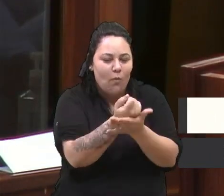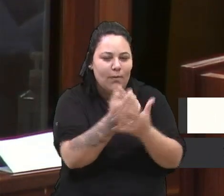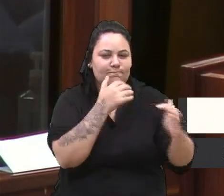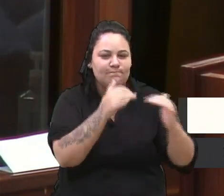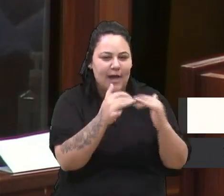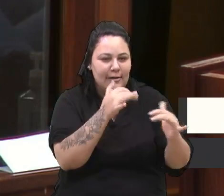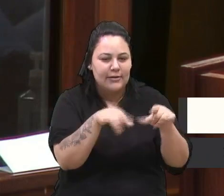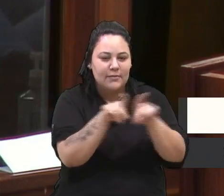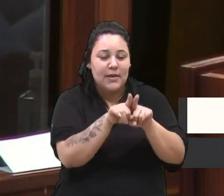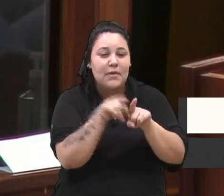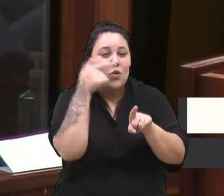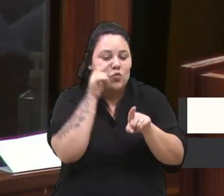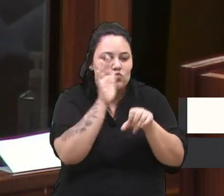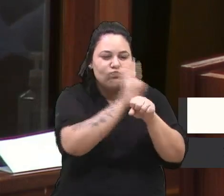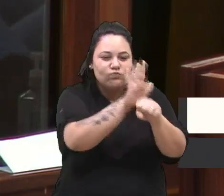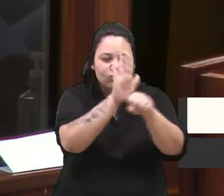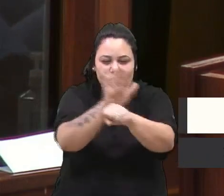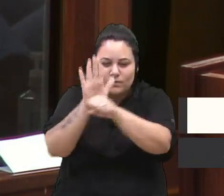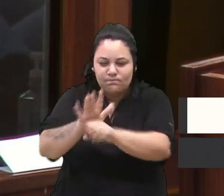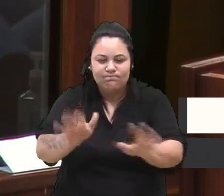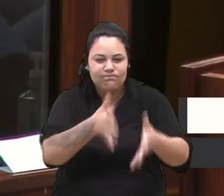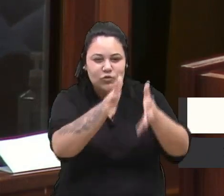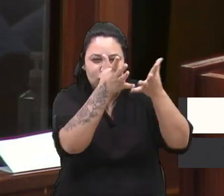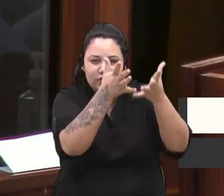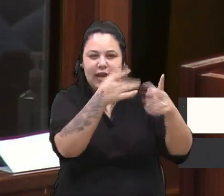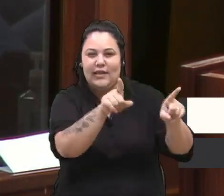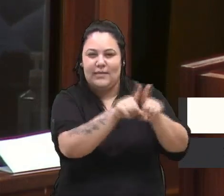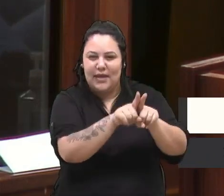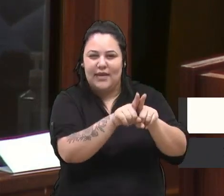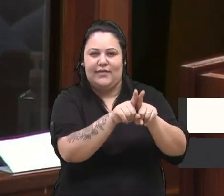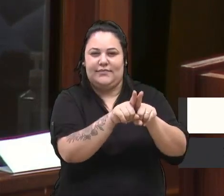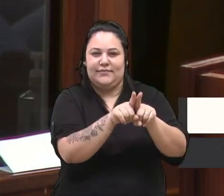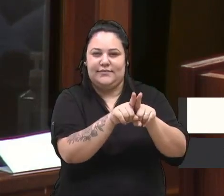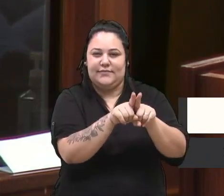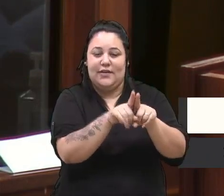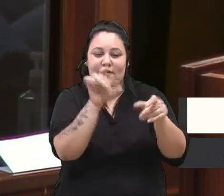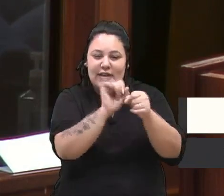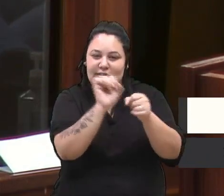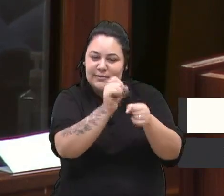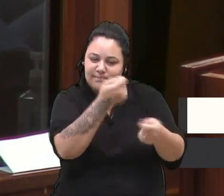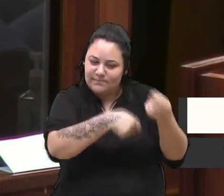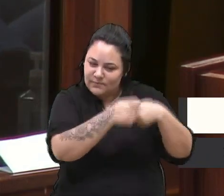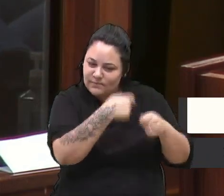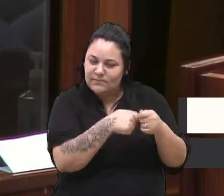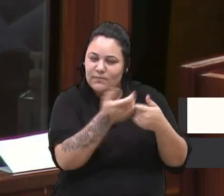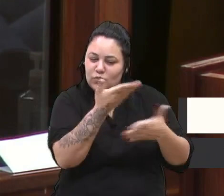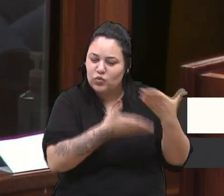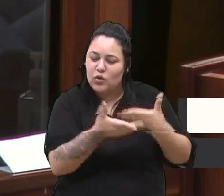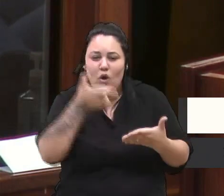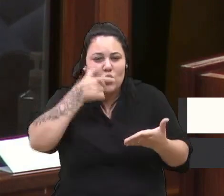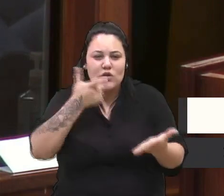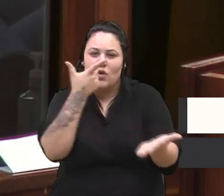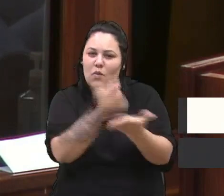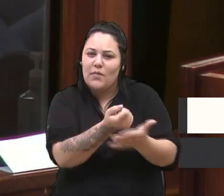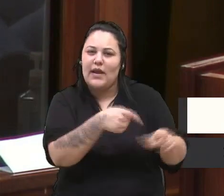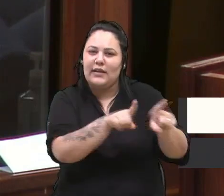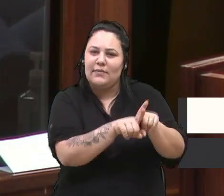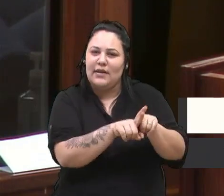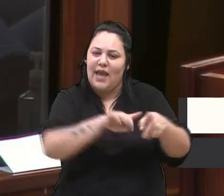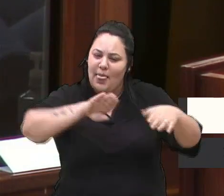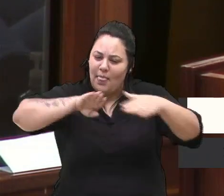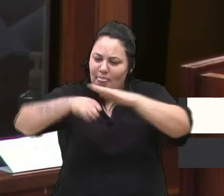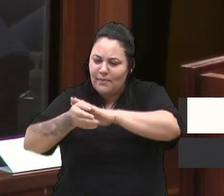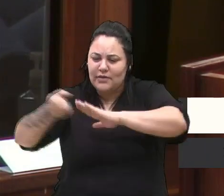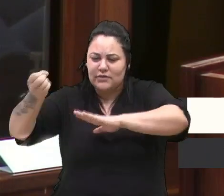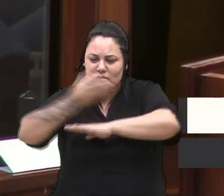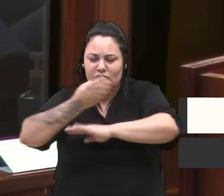para ajudar a incentivar aí atrás, a conseguir fazer a negociação, a compra e a instalação desse novo